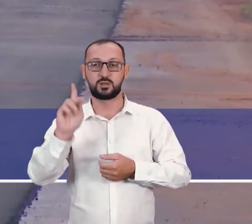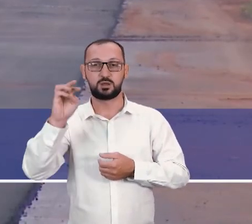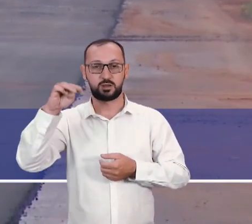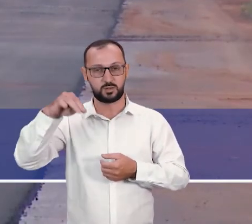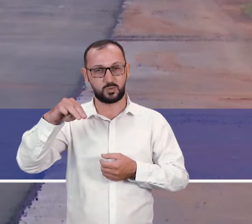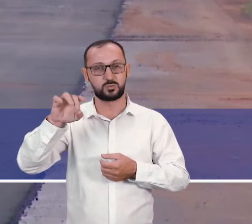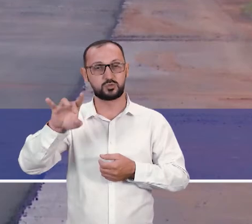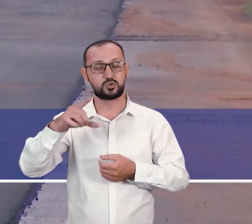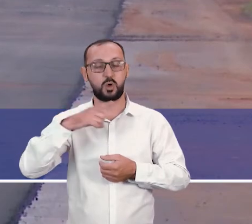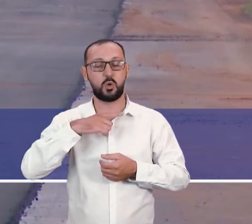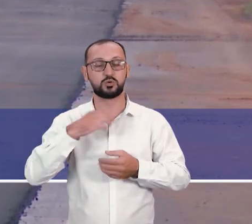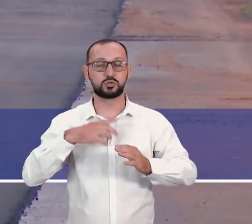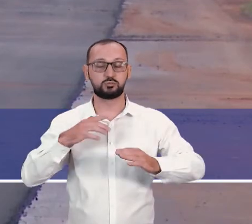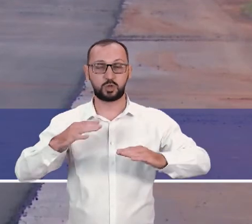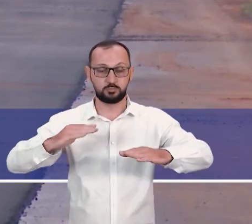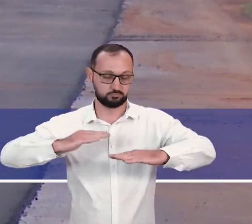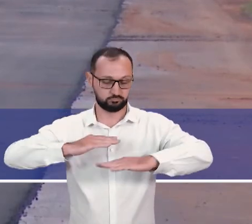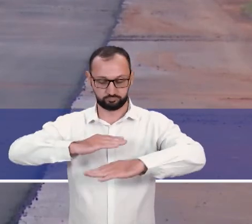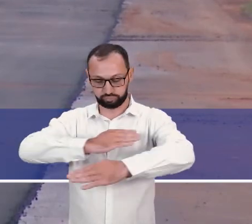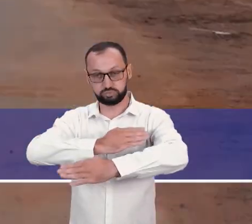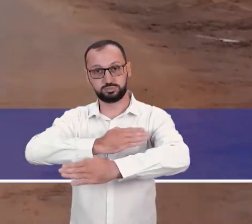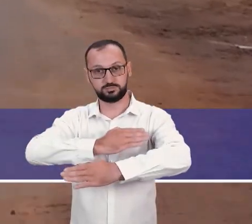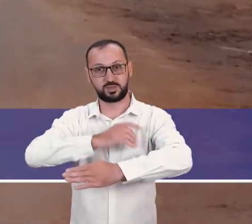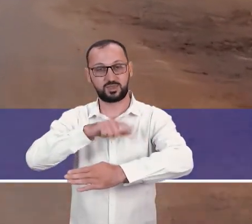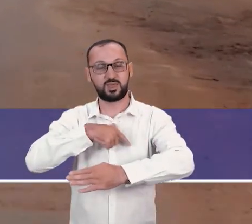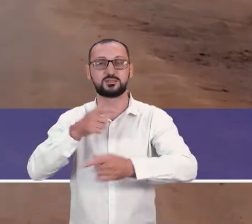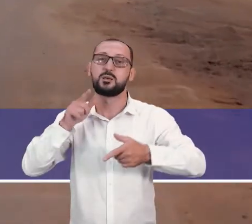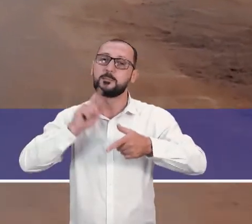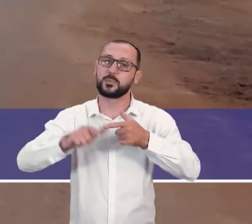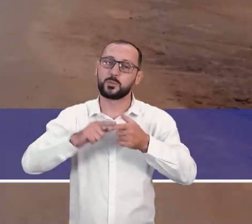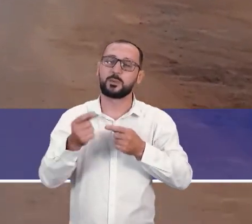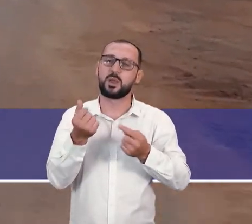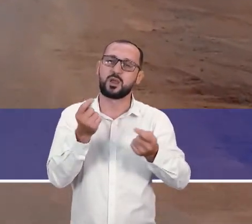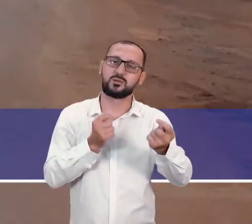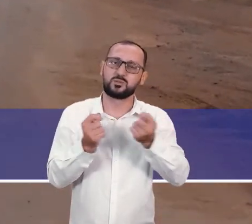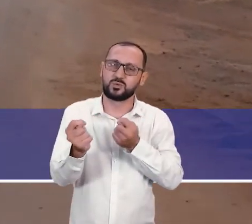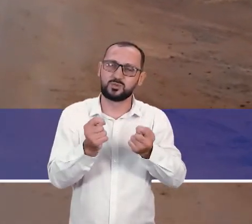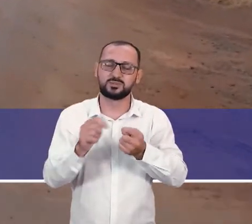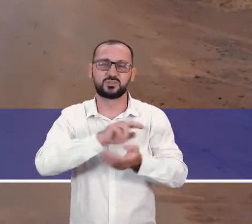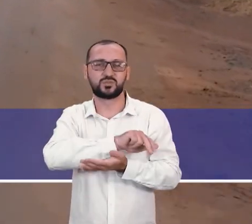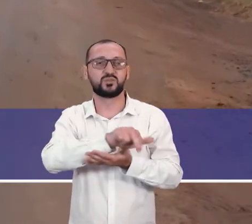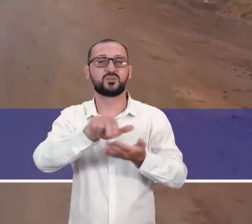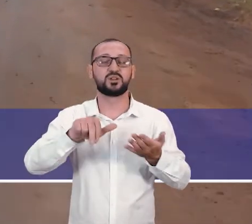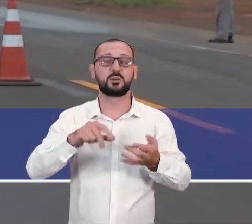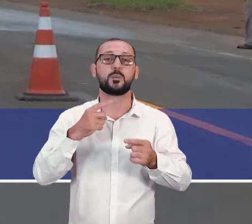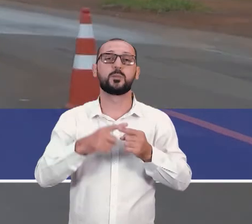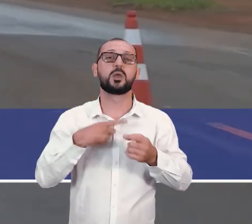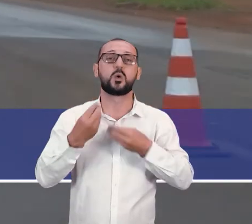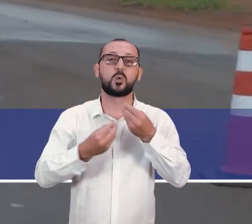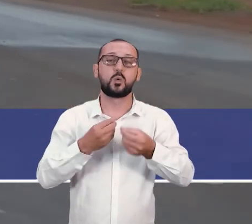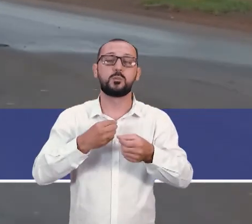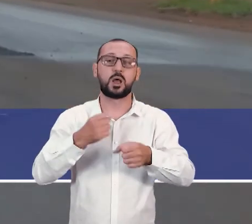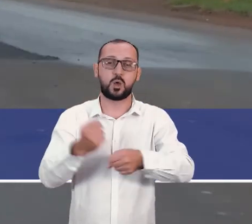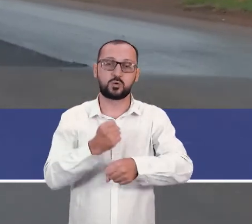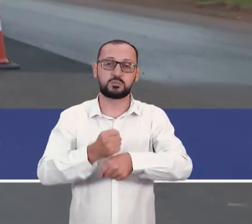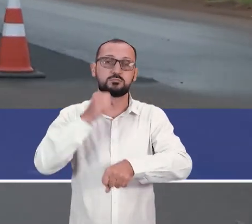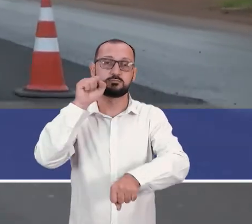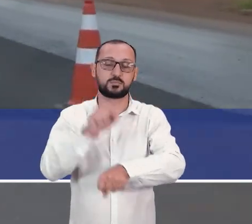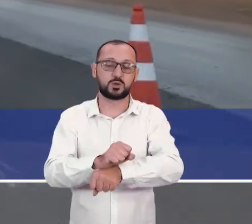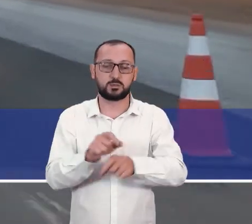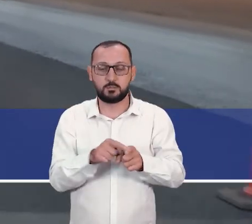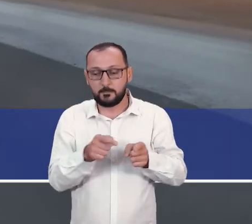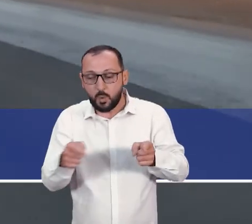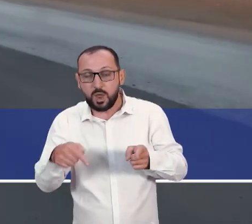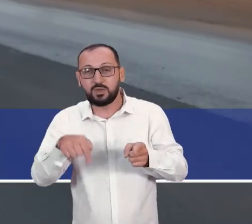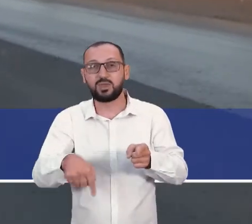800 quilômetros da rodovia se encontram duplicados, o que tem gerado transtornos econômicos de diversas ordens devido à paralisação das obras